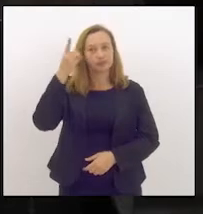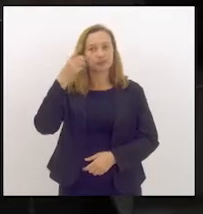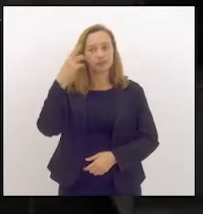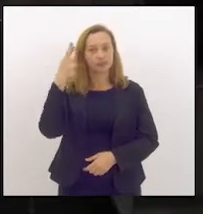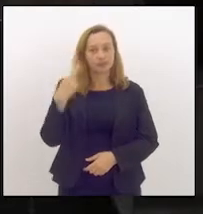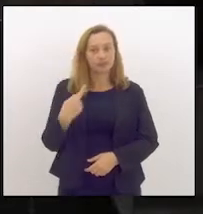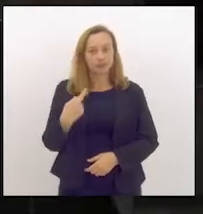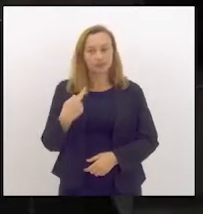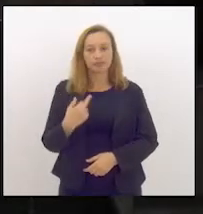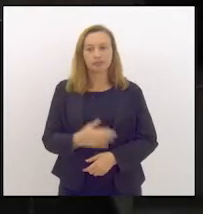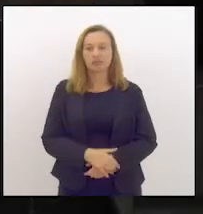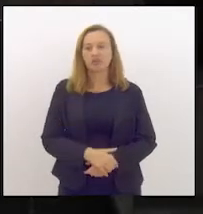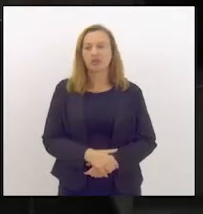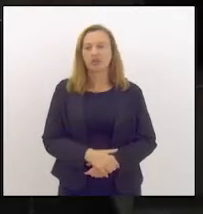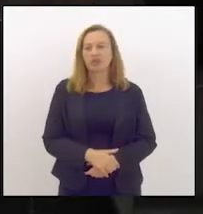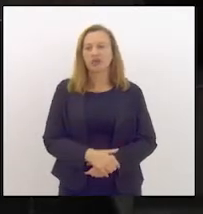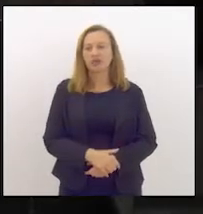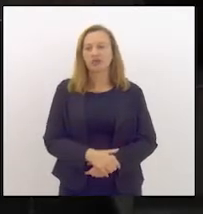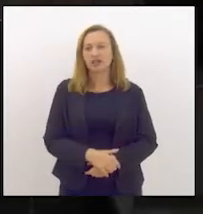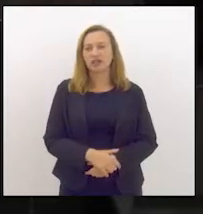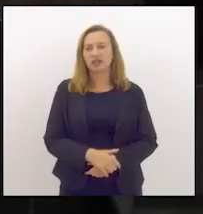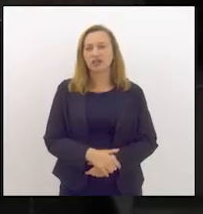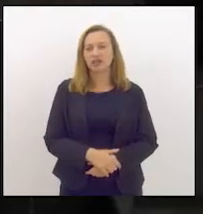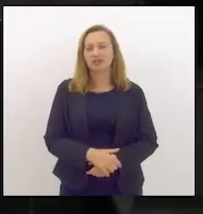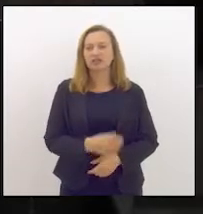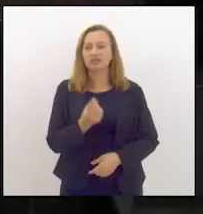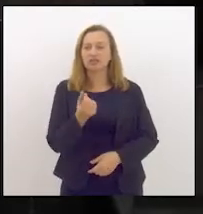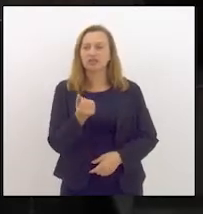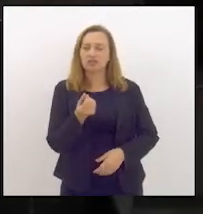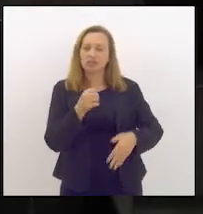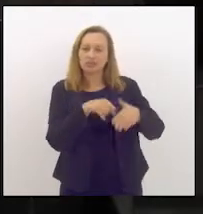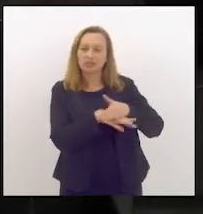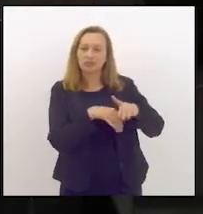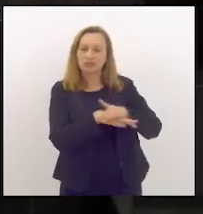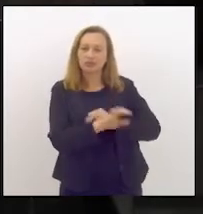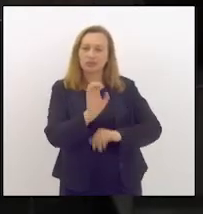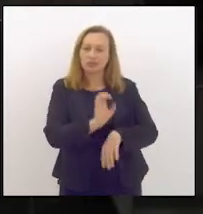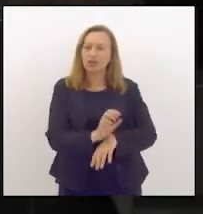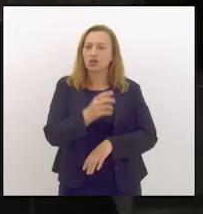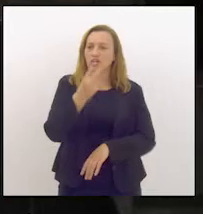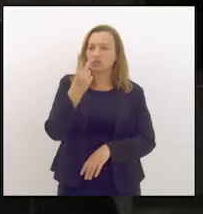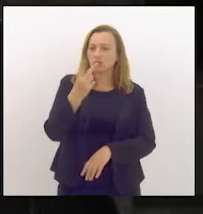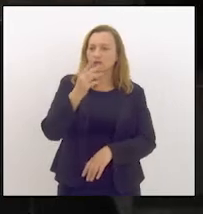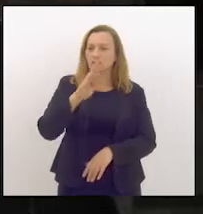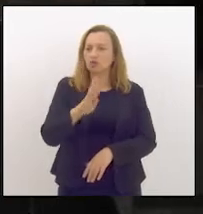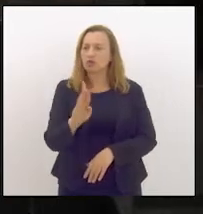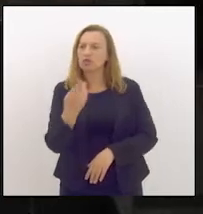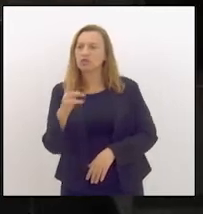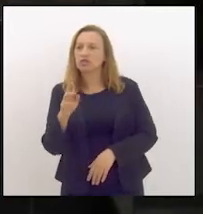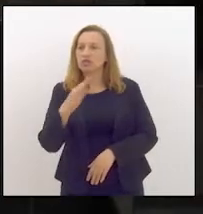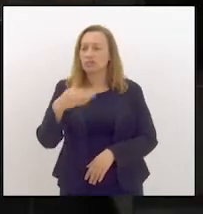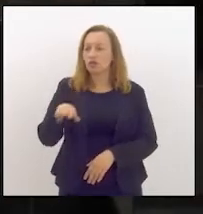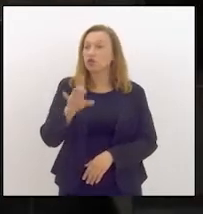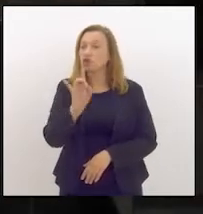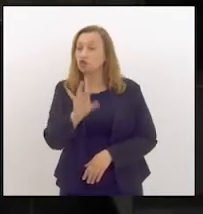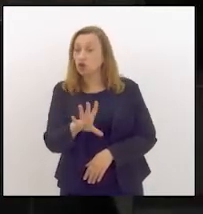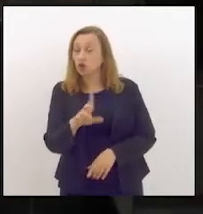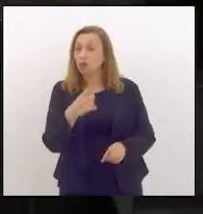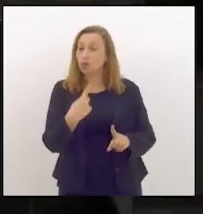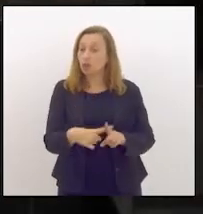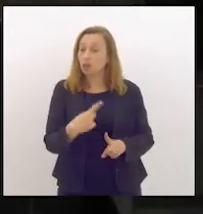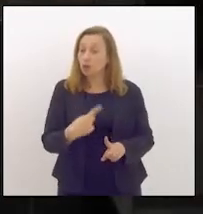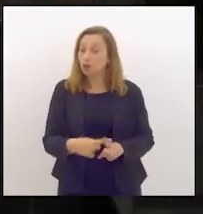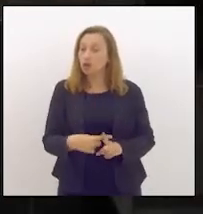é Renata Souza botou nos cofres do Estado dois milhões e meio só porque a